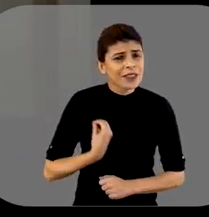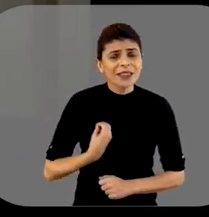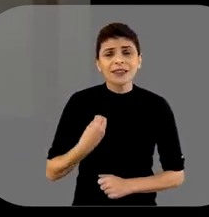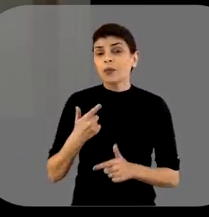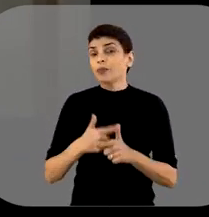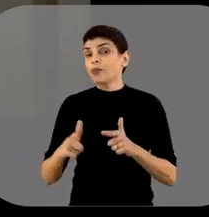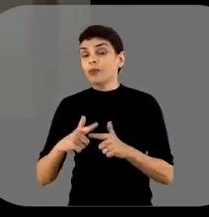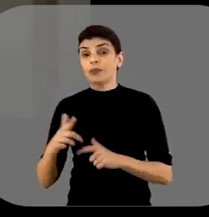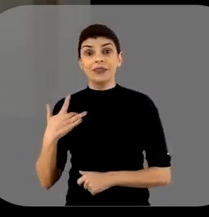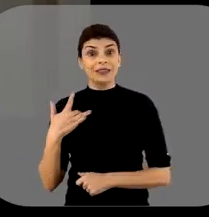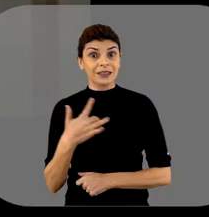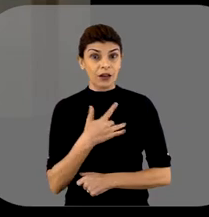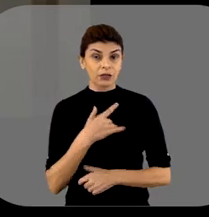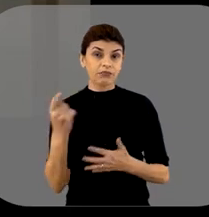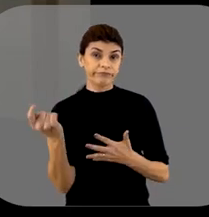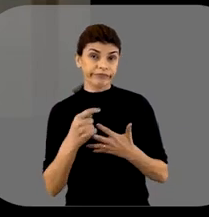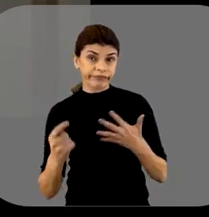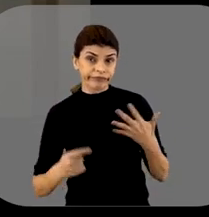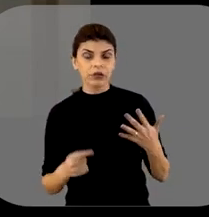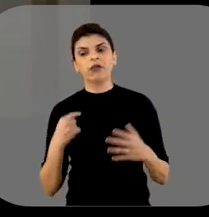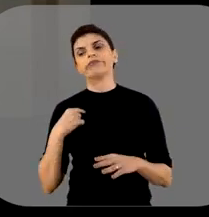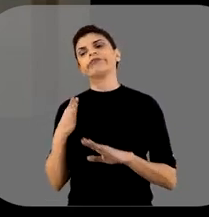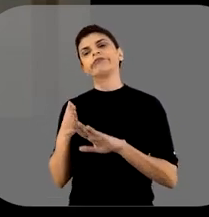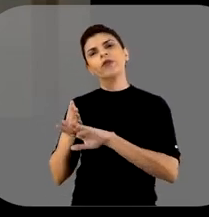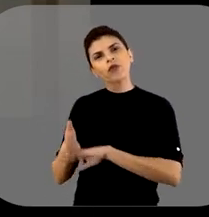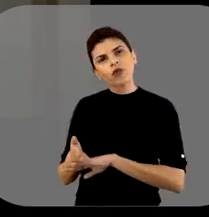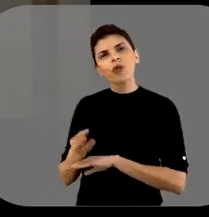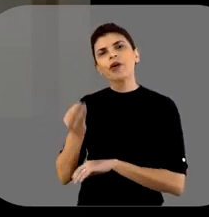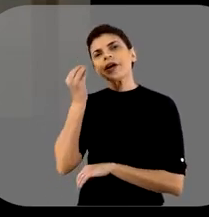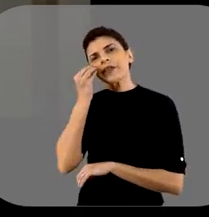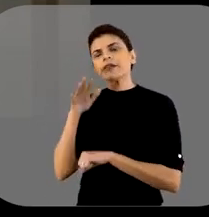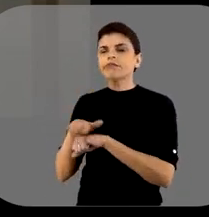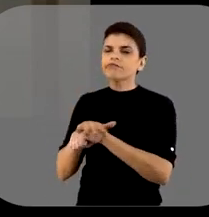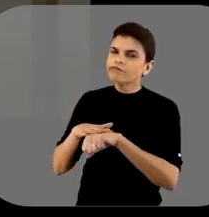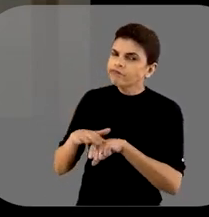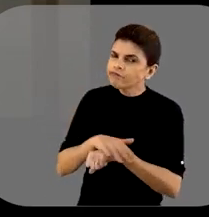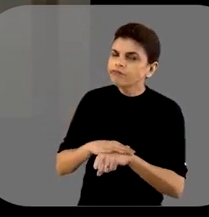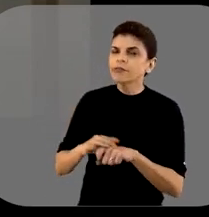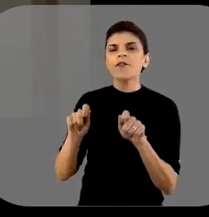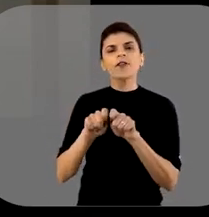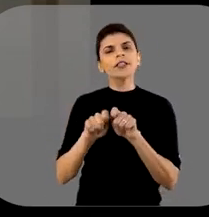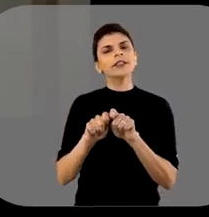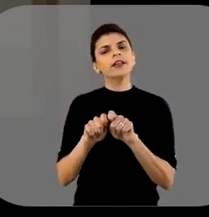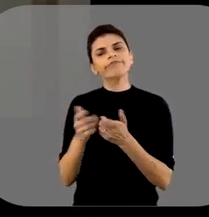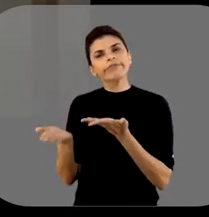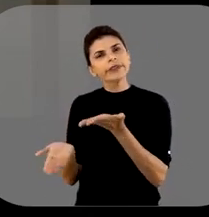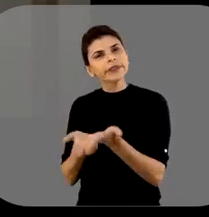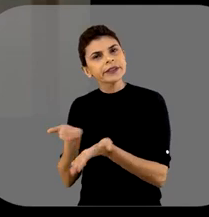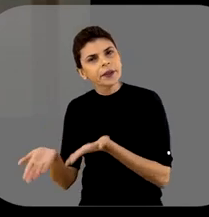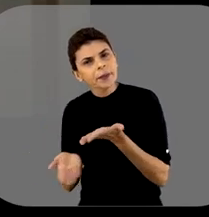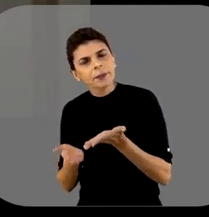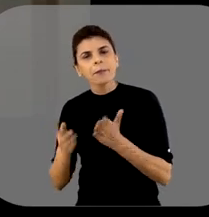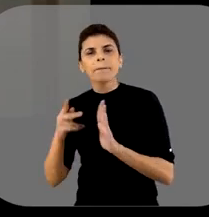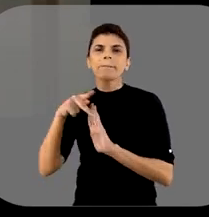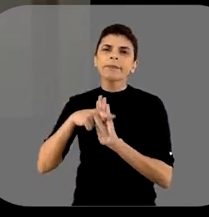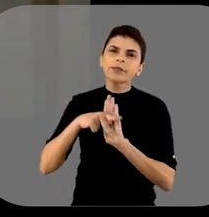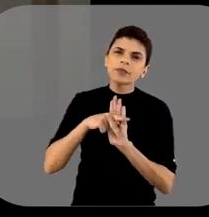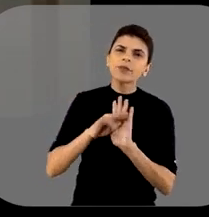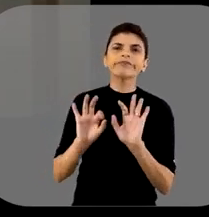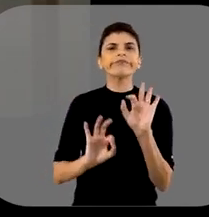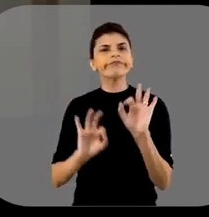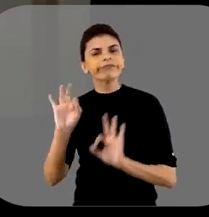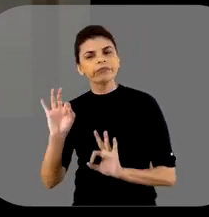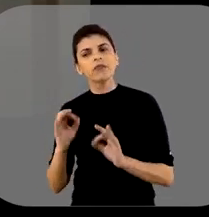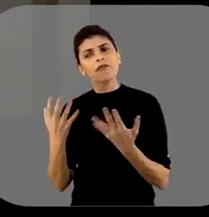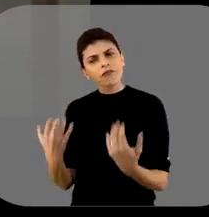algum problema de saúde, né? Então a gente vai lá, tenta construir projeto terapêutico singular, vamos lá, o que a